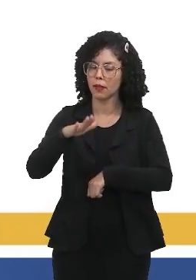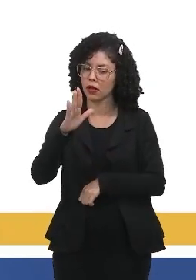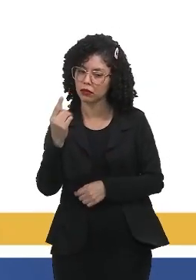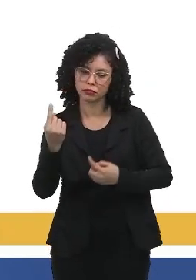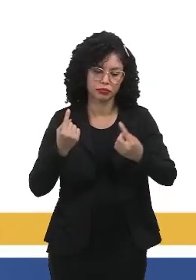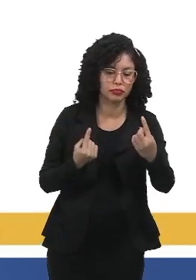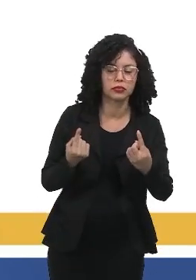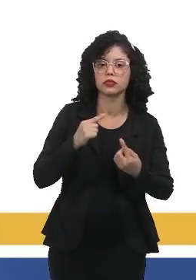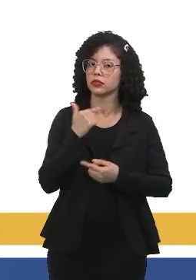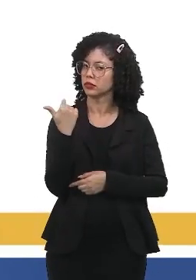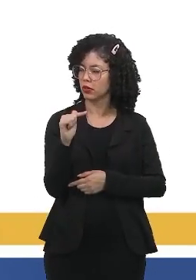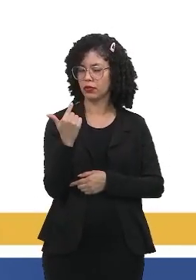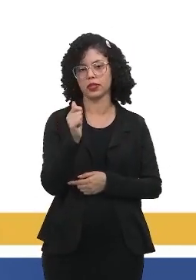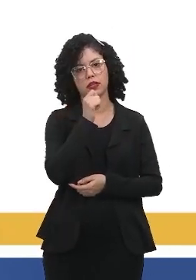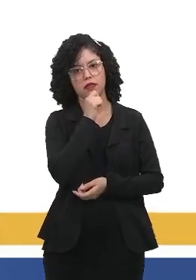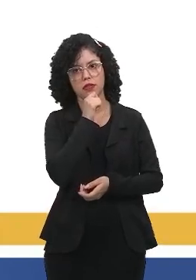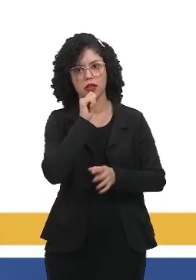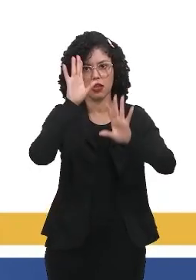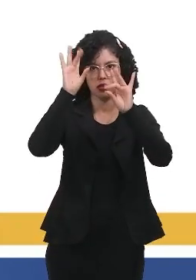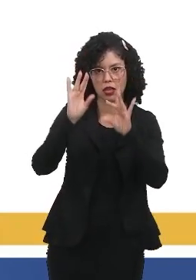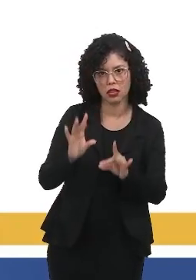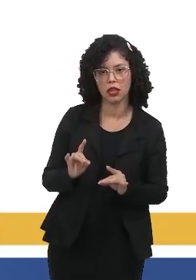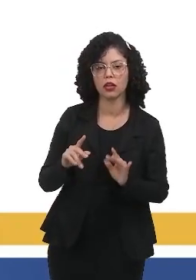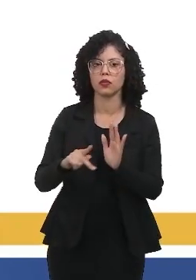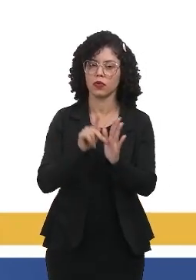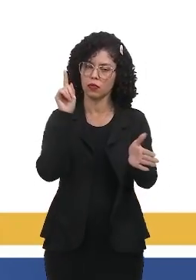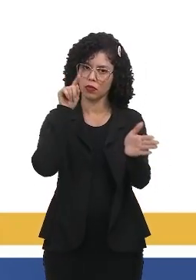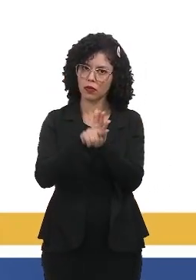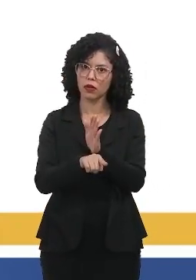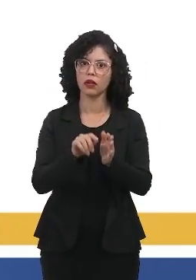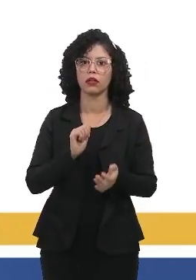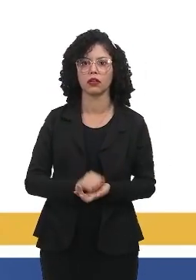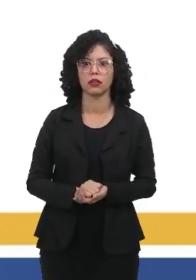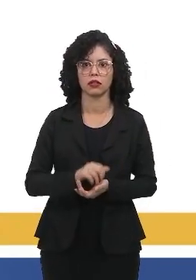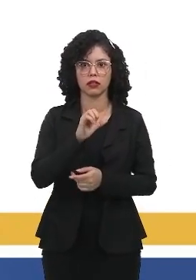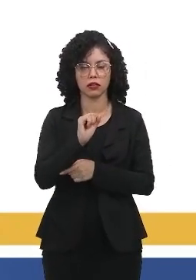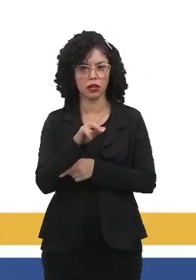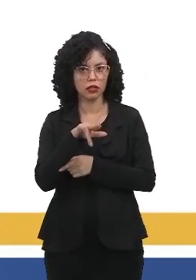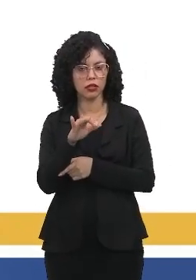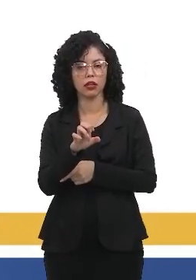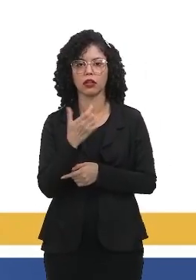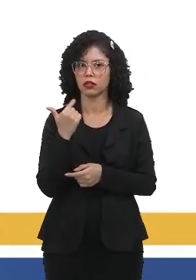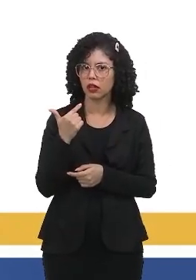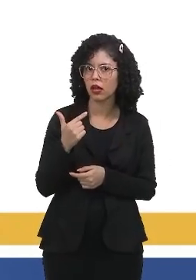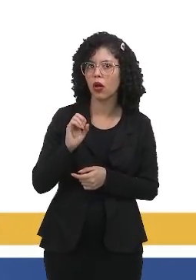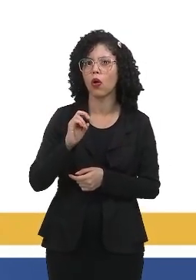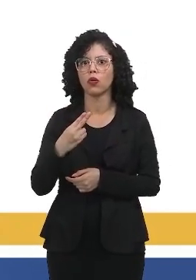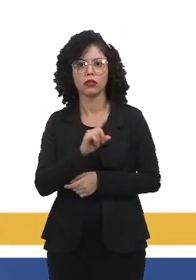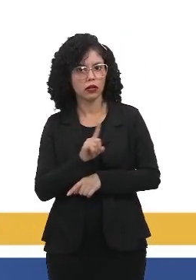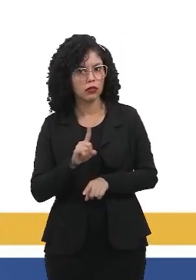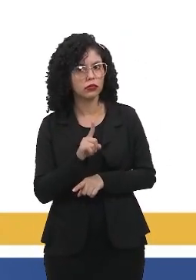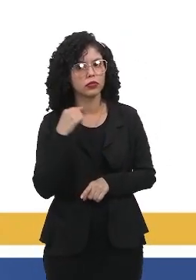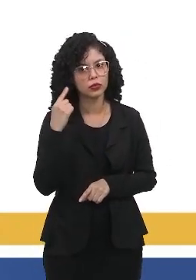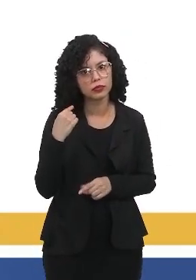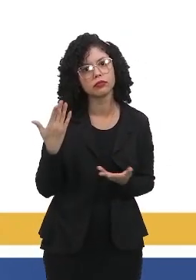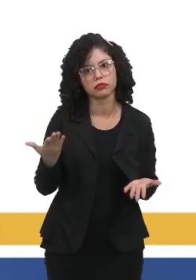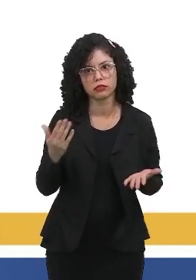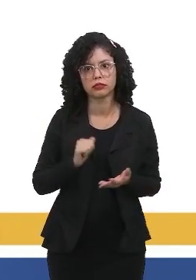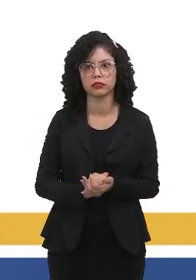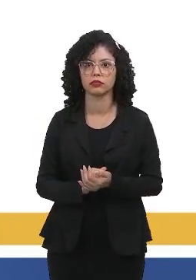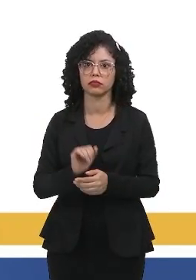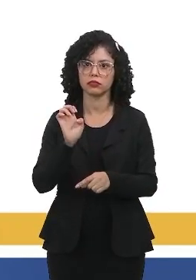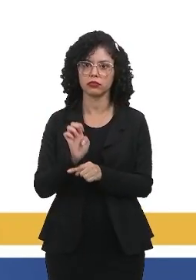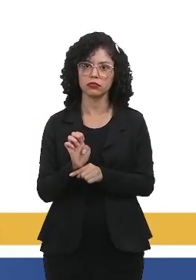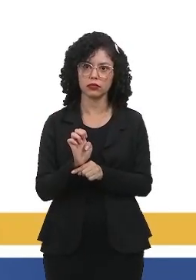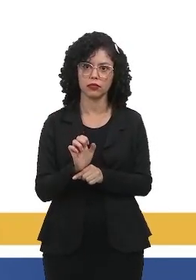Gonzaga não há esse questionamento a respeito dessa sanidade se eles estão ou não estão loucos né letra